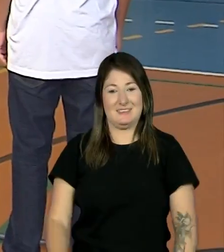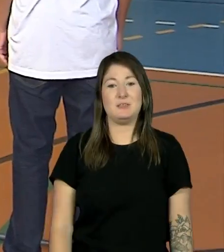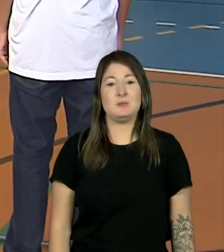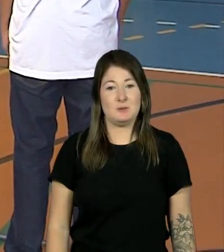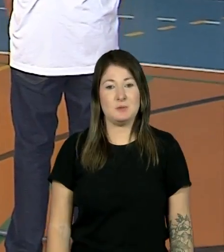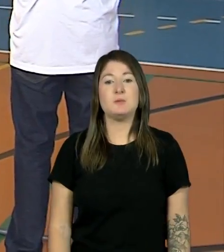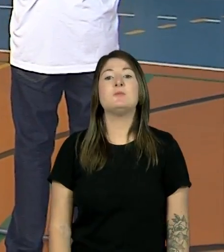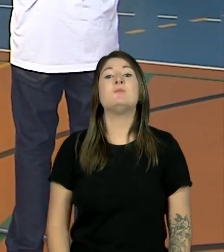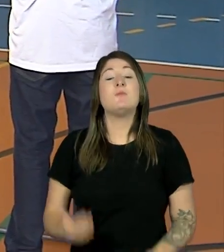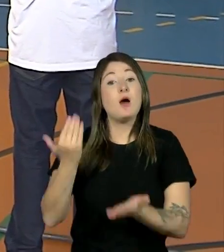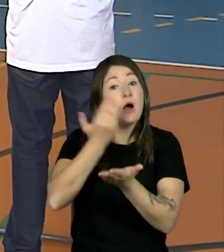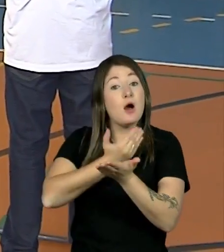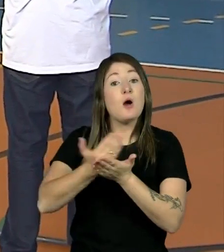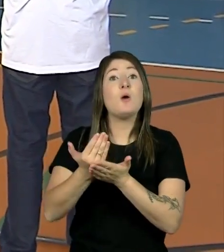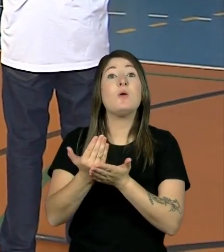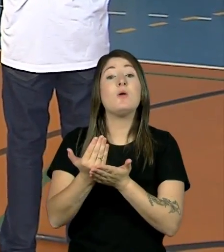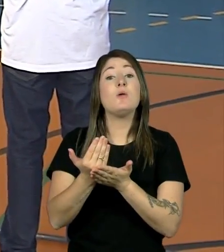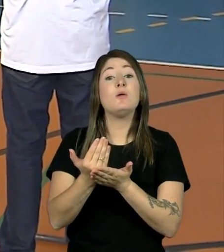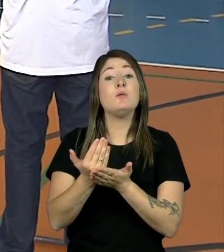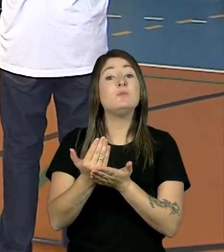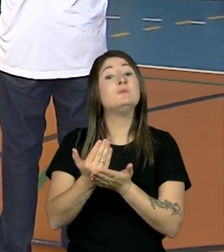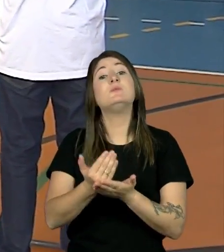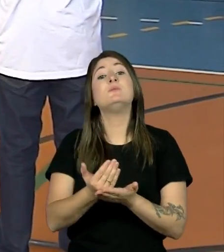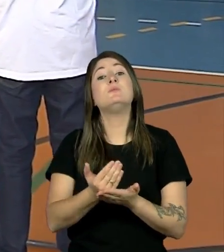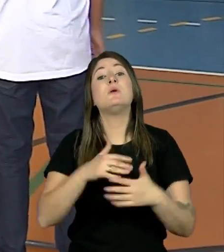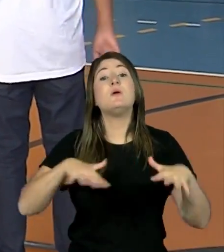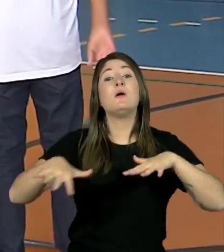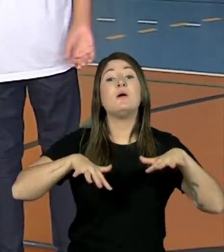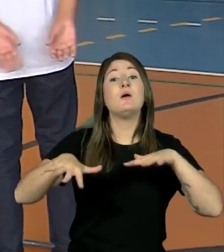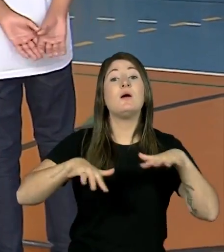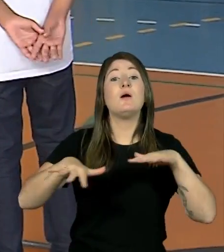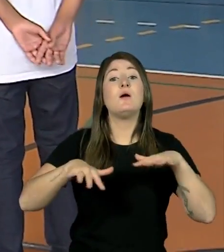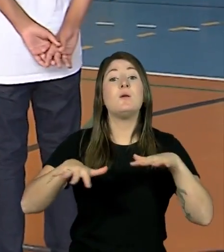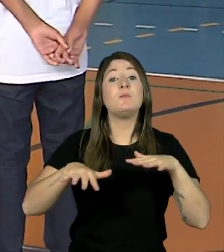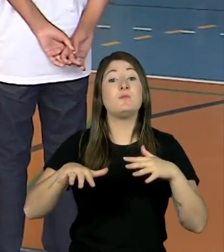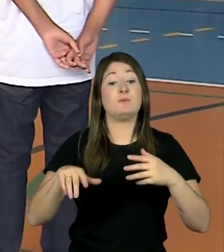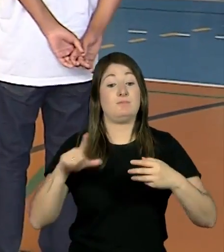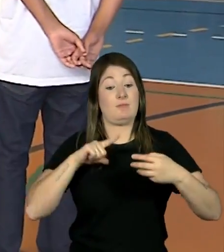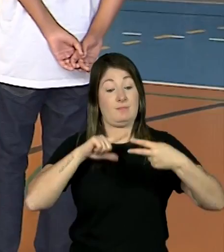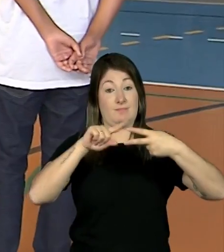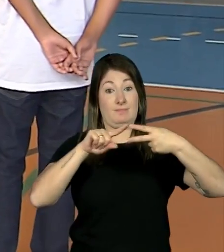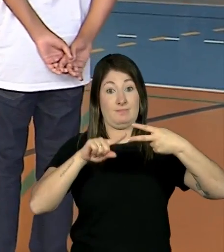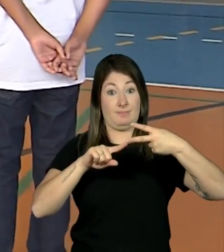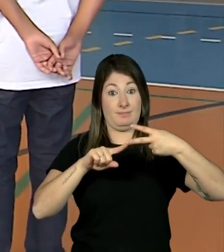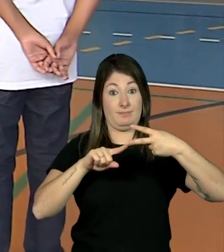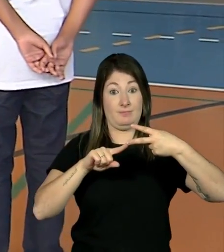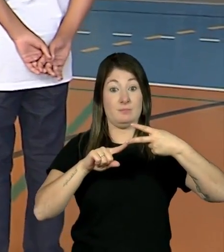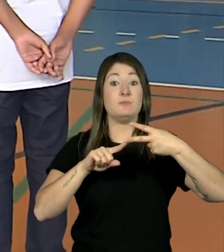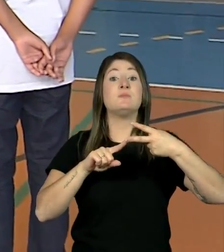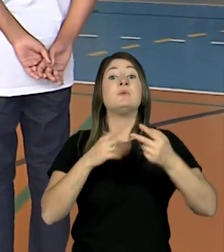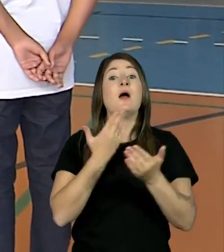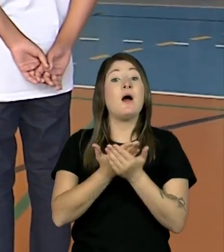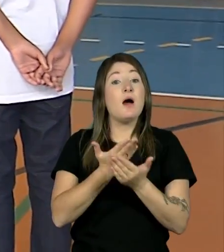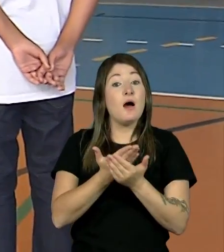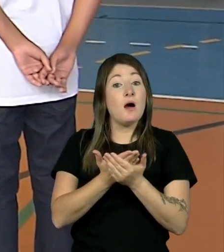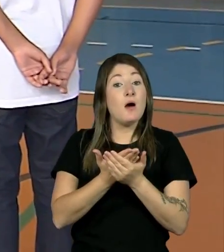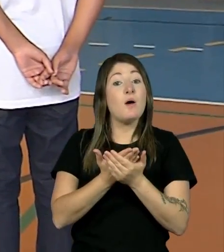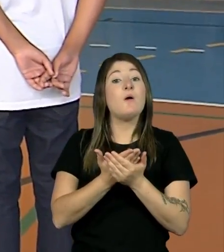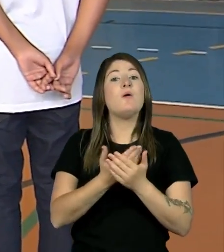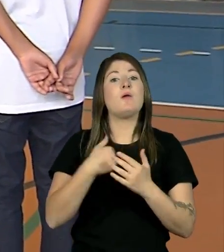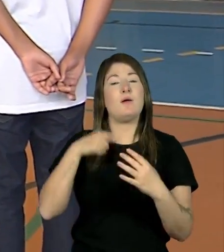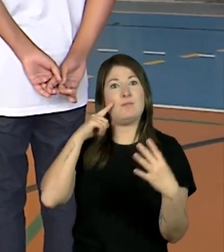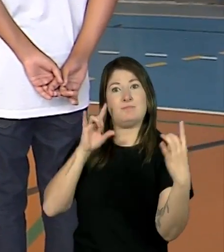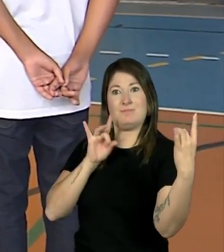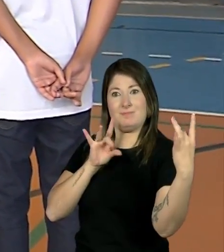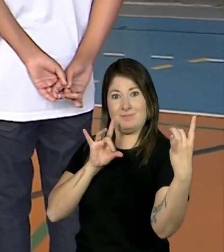iniciar os primeiros movimentos do levantamento de peso. A aula ela é espelhada, então